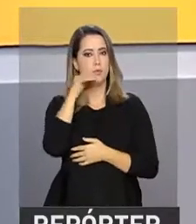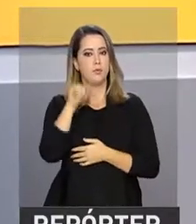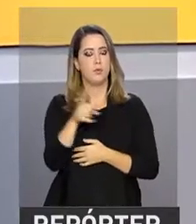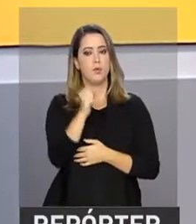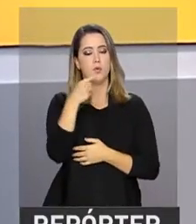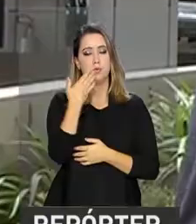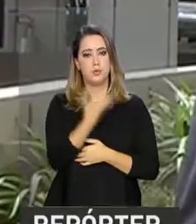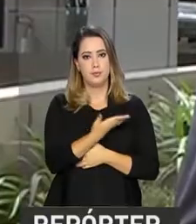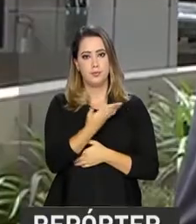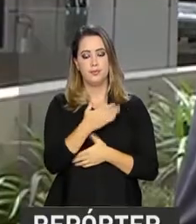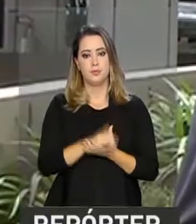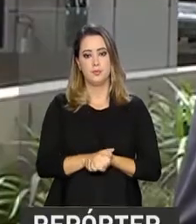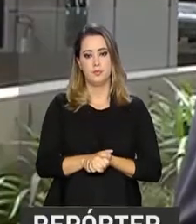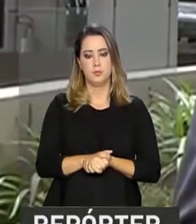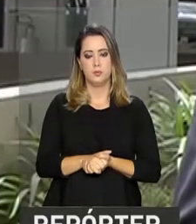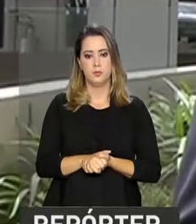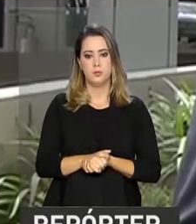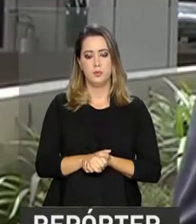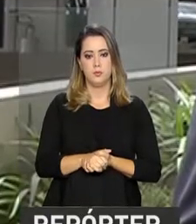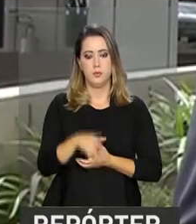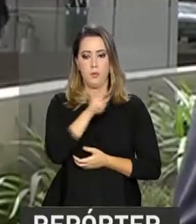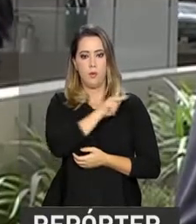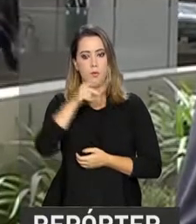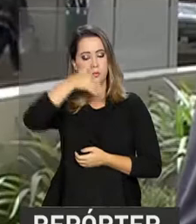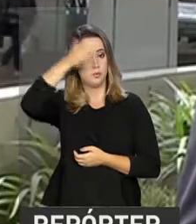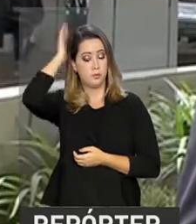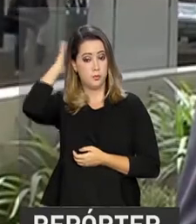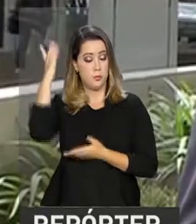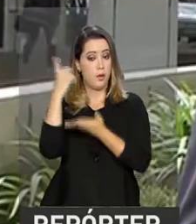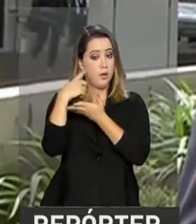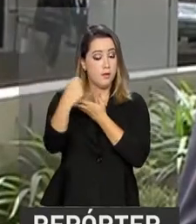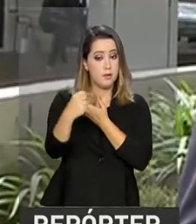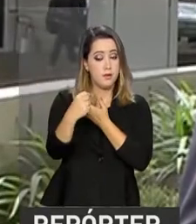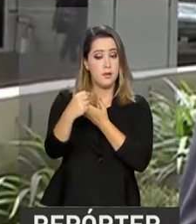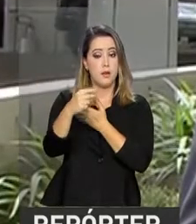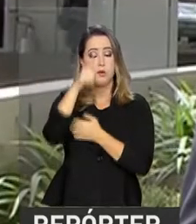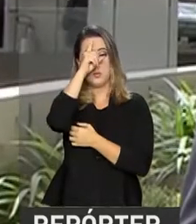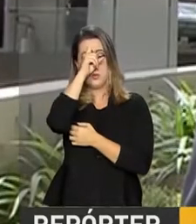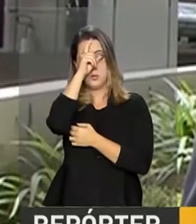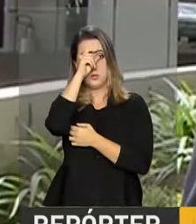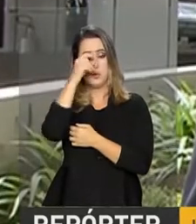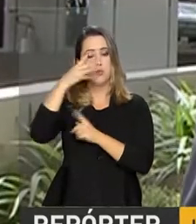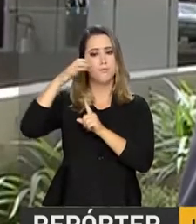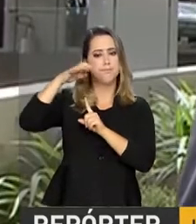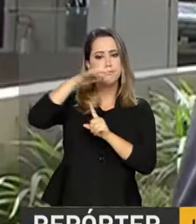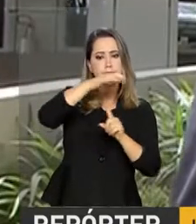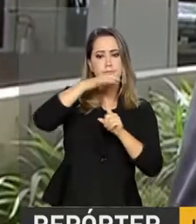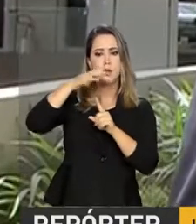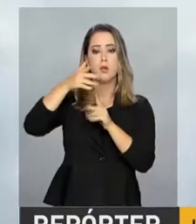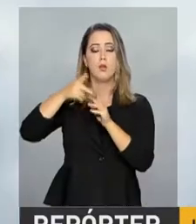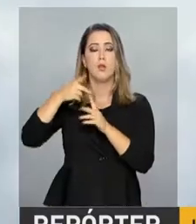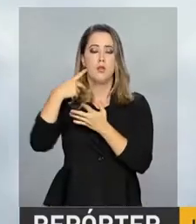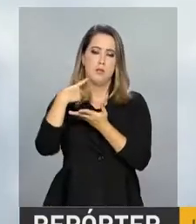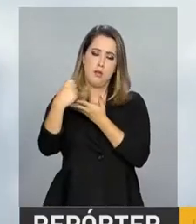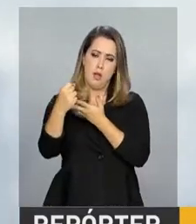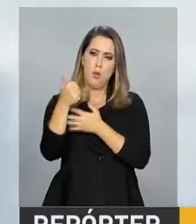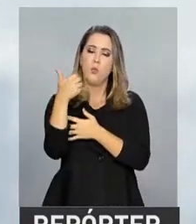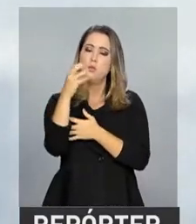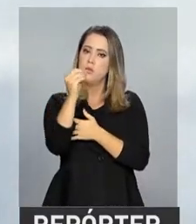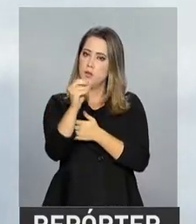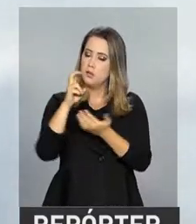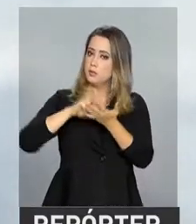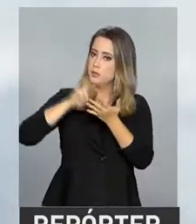Filho. O presidente Michel Temer deixou o hospital de helicóptero pouco depois das 10 horas da manhã e seguiu